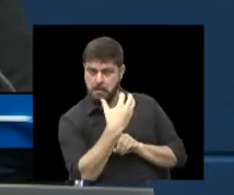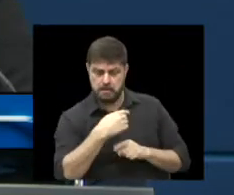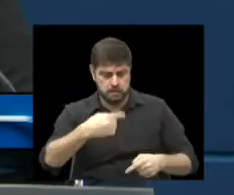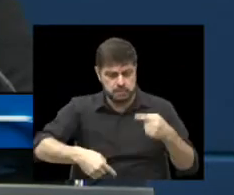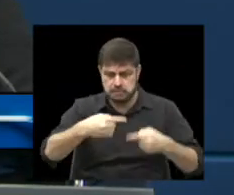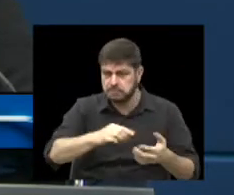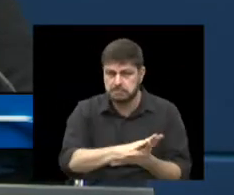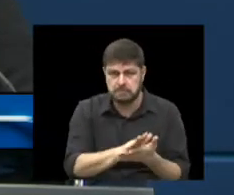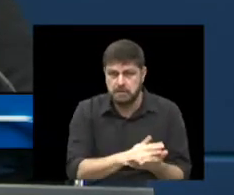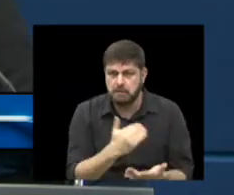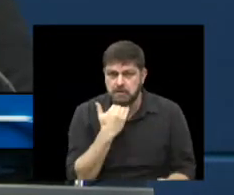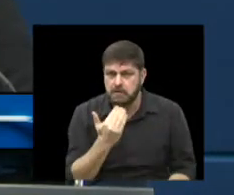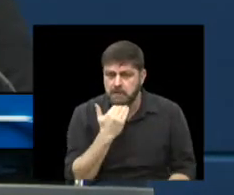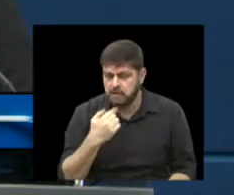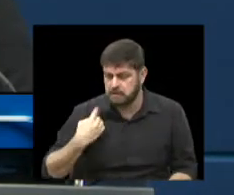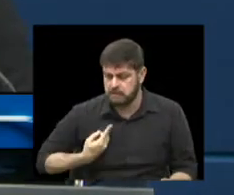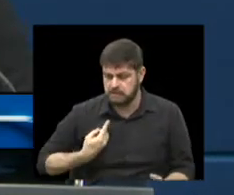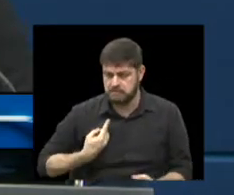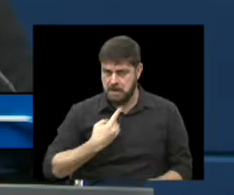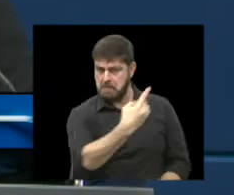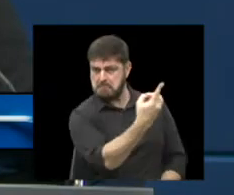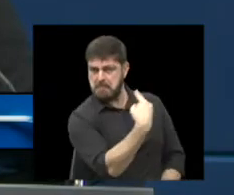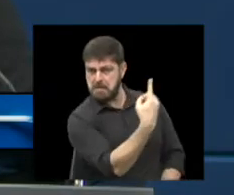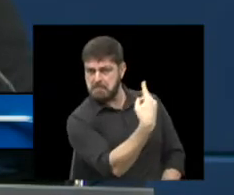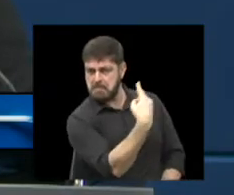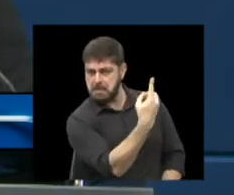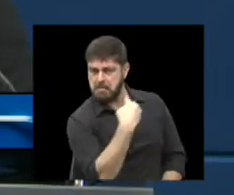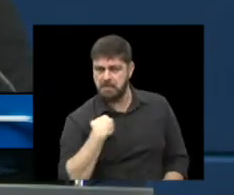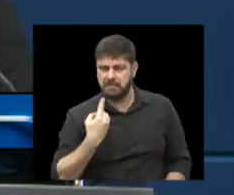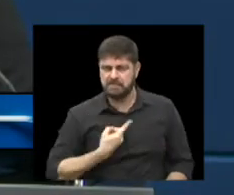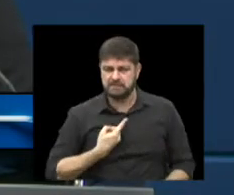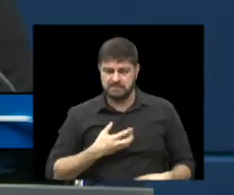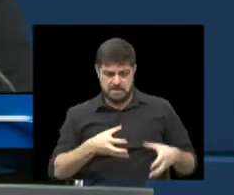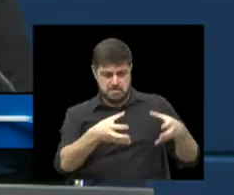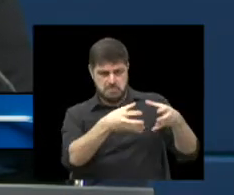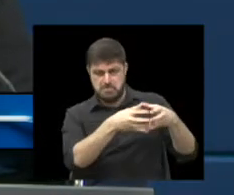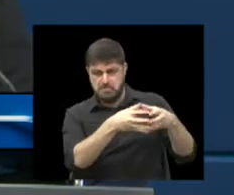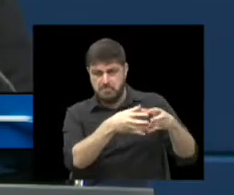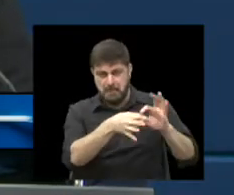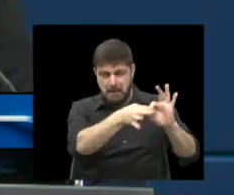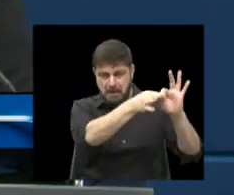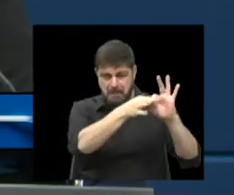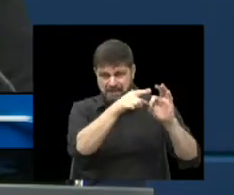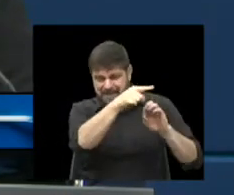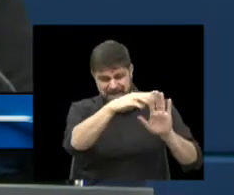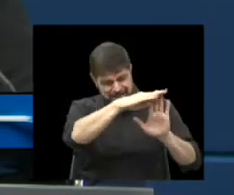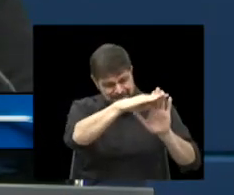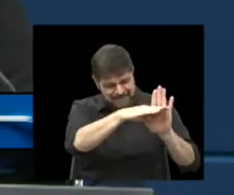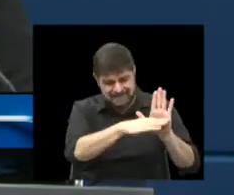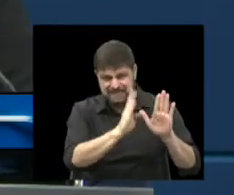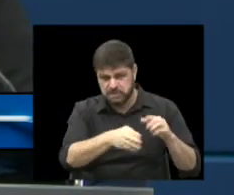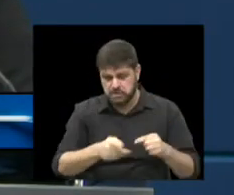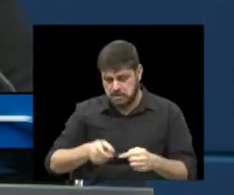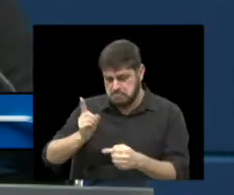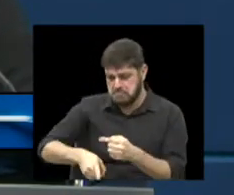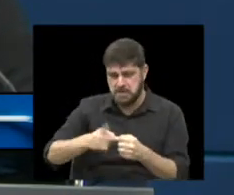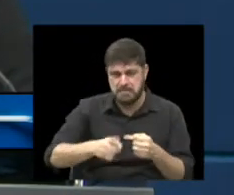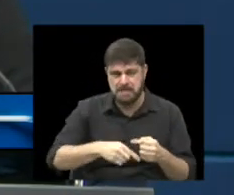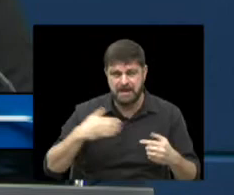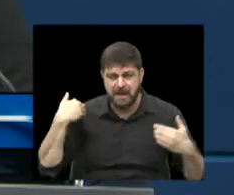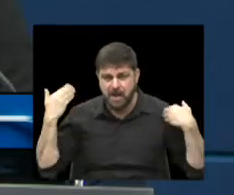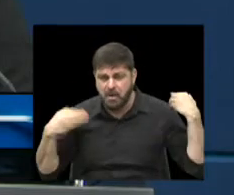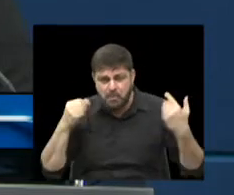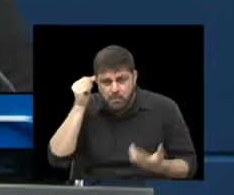discussão, de uma forma bastante autoritária, vem de conjunto com uma série de medidas que já têm restringido os espaços de lazer,